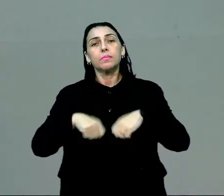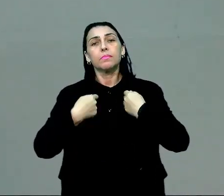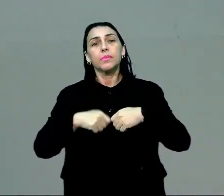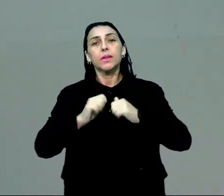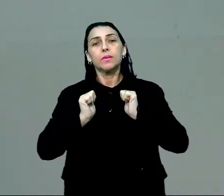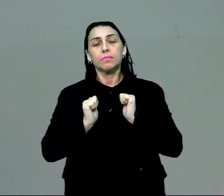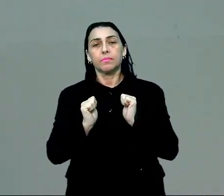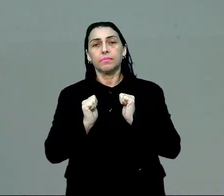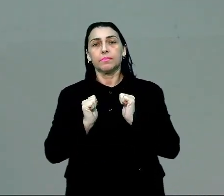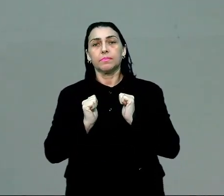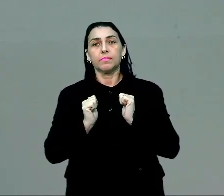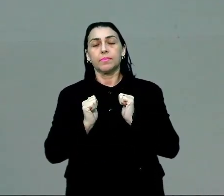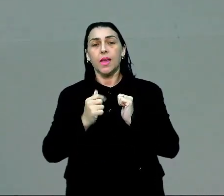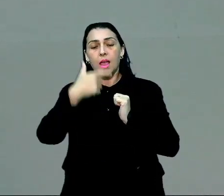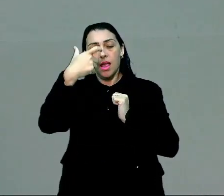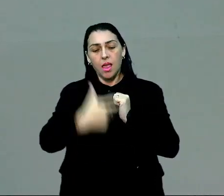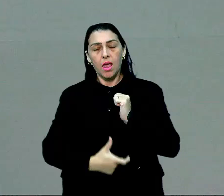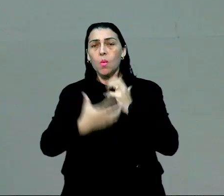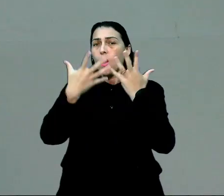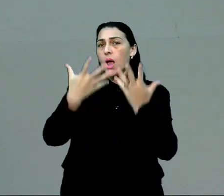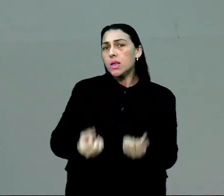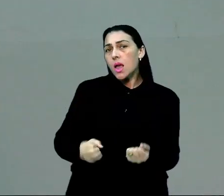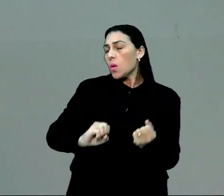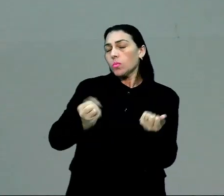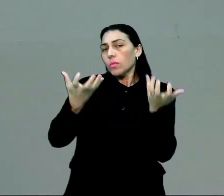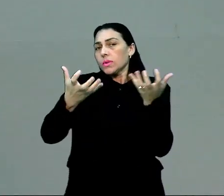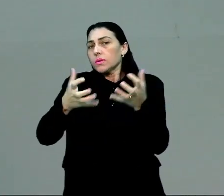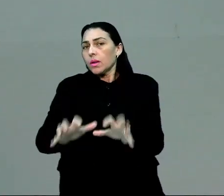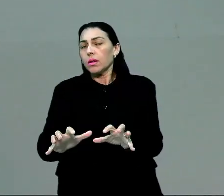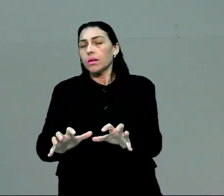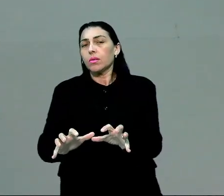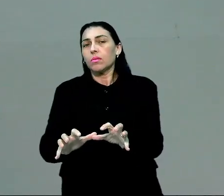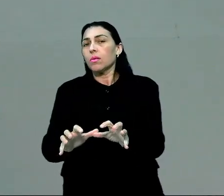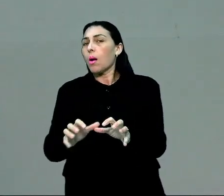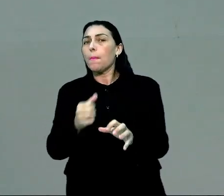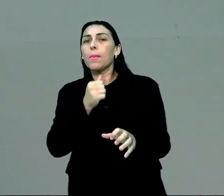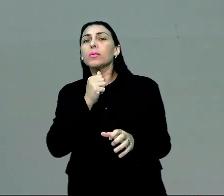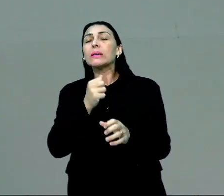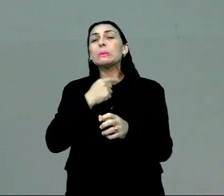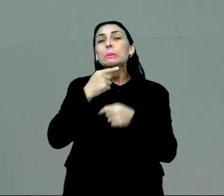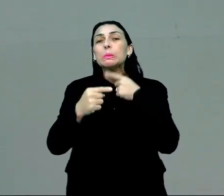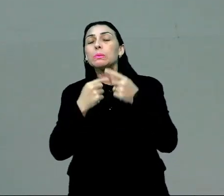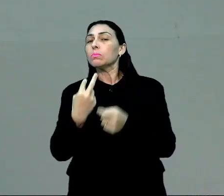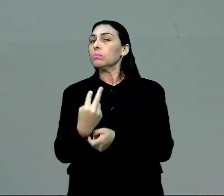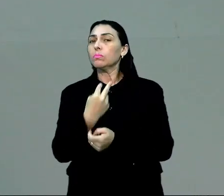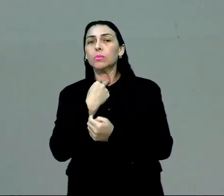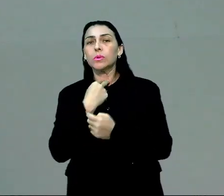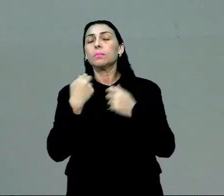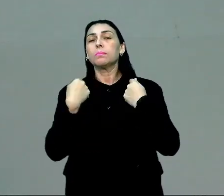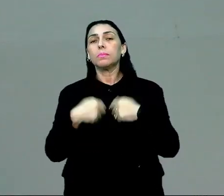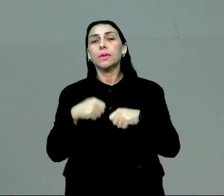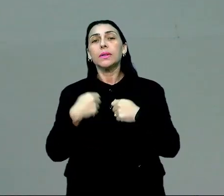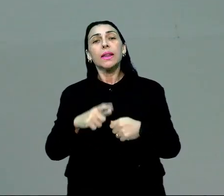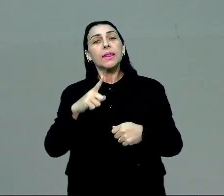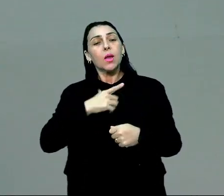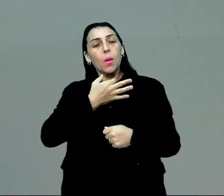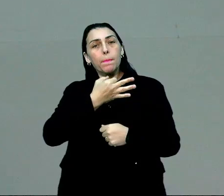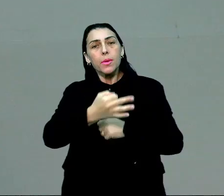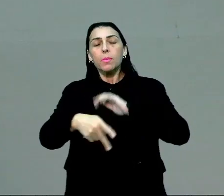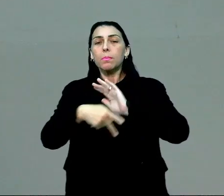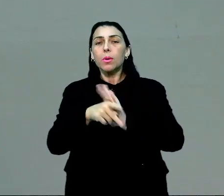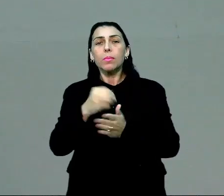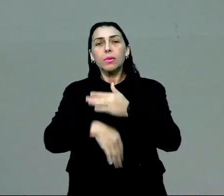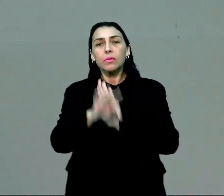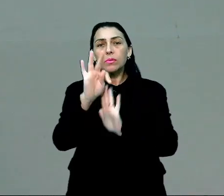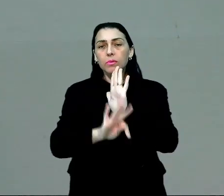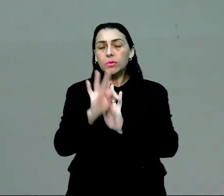me posicionar. Eu sou a favor ou contra? Eu não posso ficar em cima do muro. É necessário que você se posicione dentro do texto